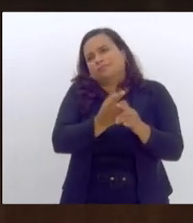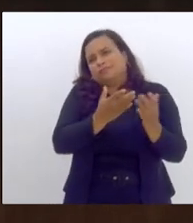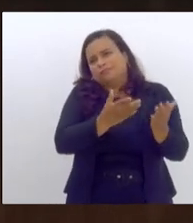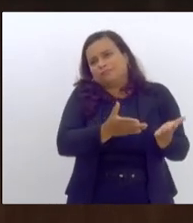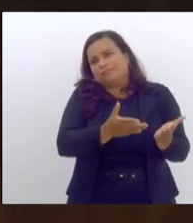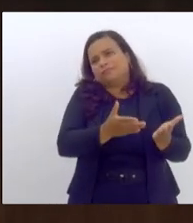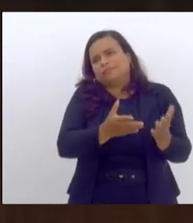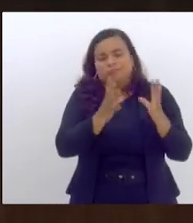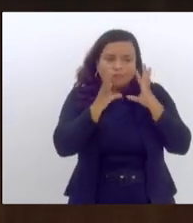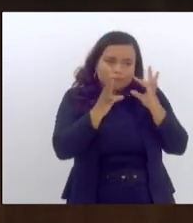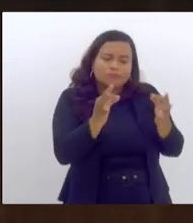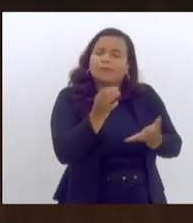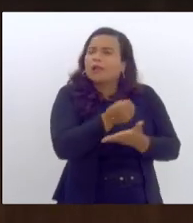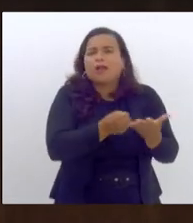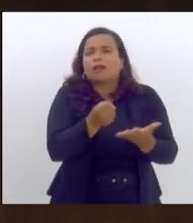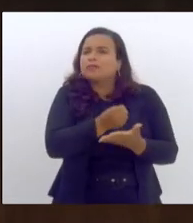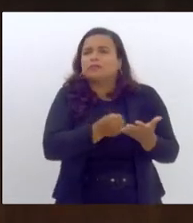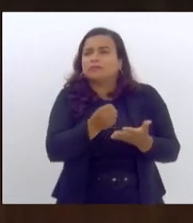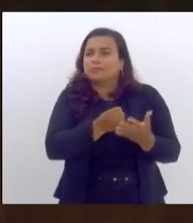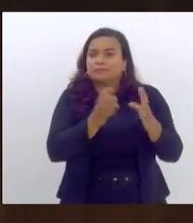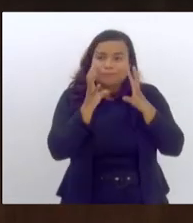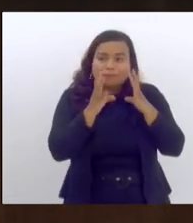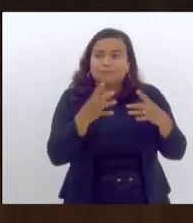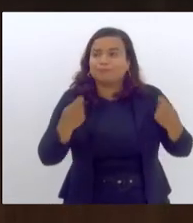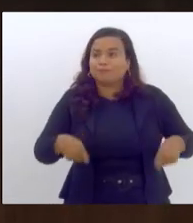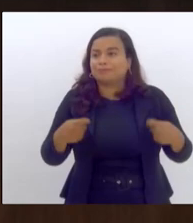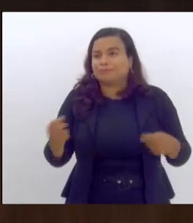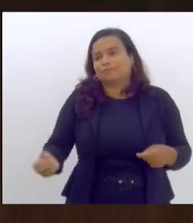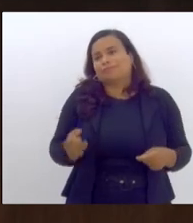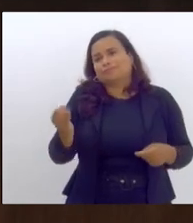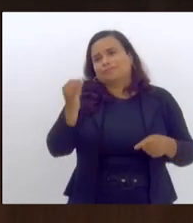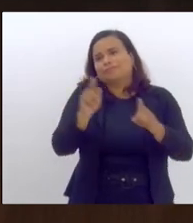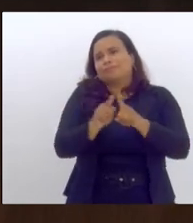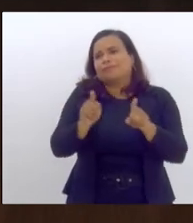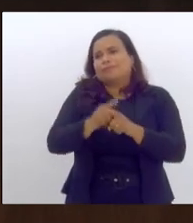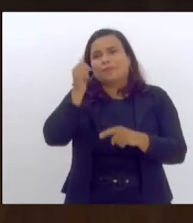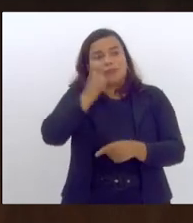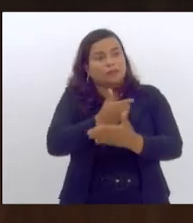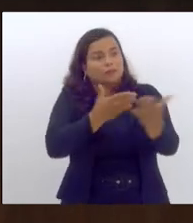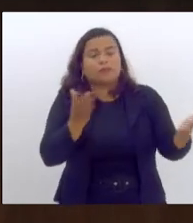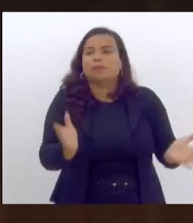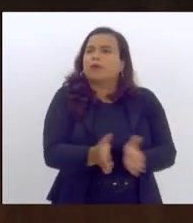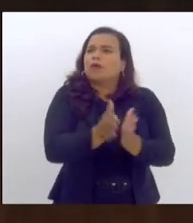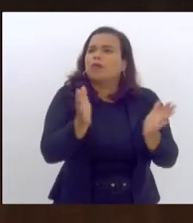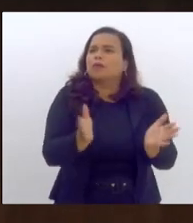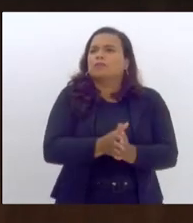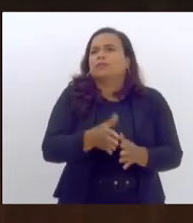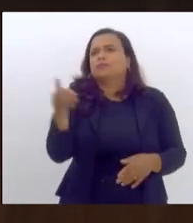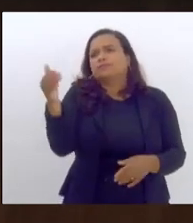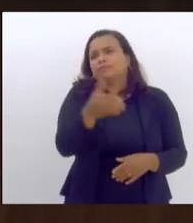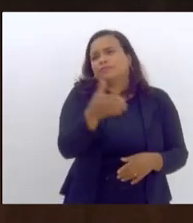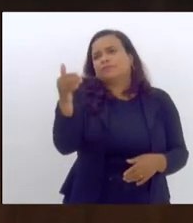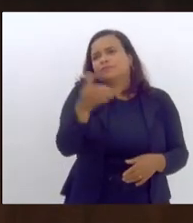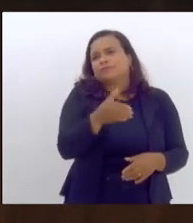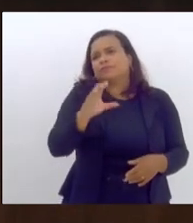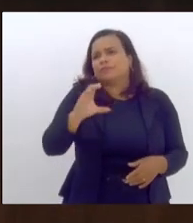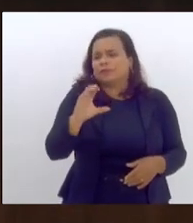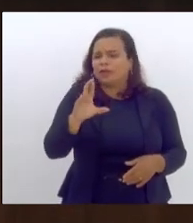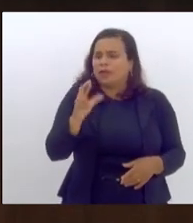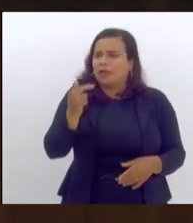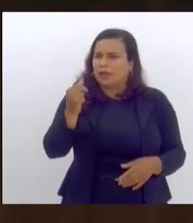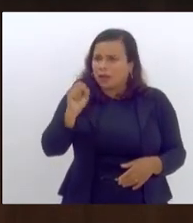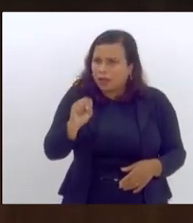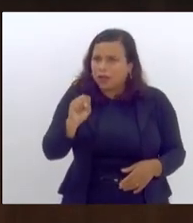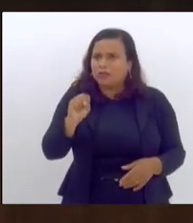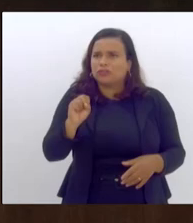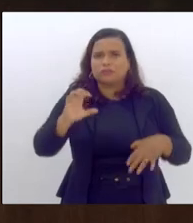na atenção básica. É muito importante que a mulher empobrecida, que frequenta os CRAs dos